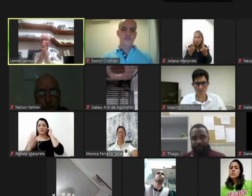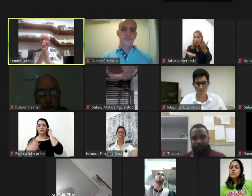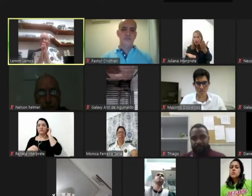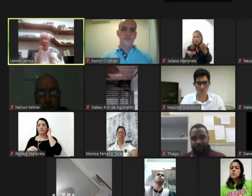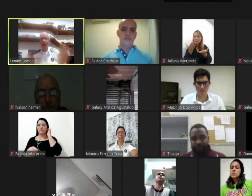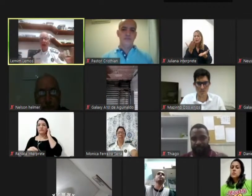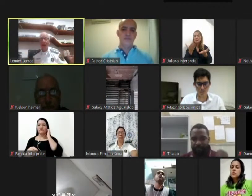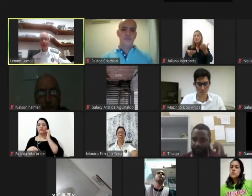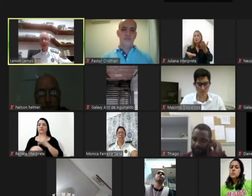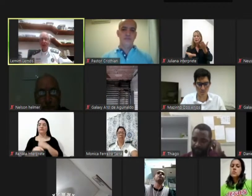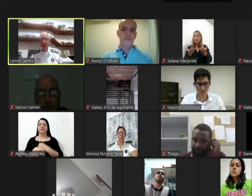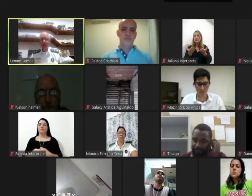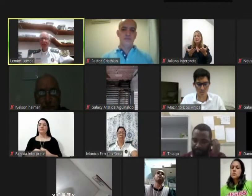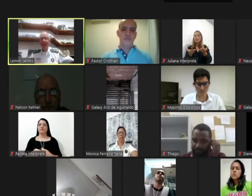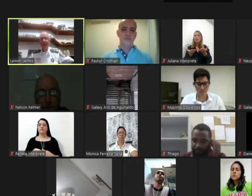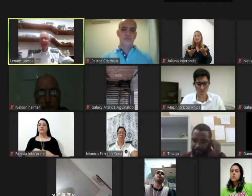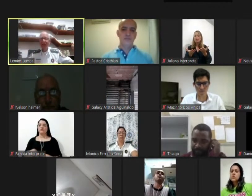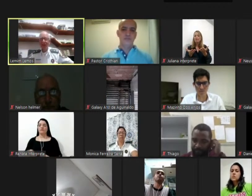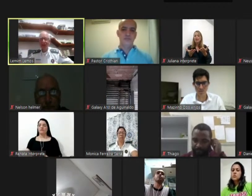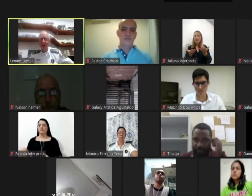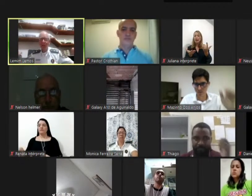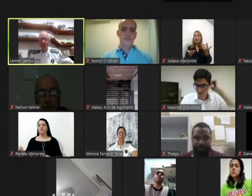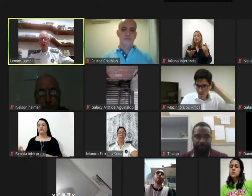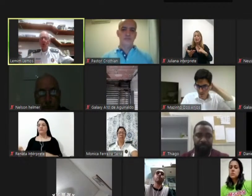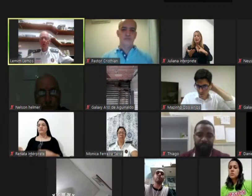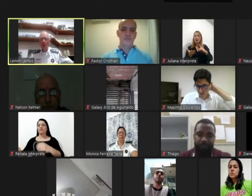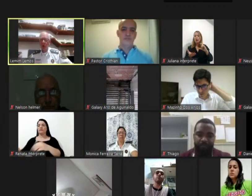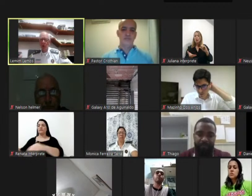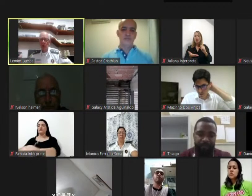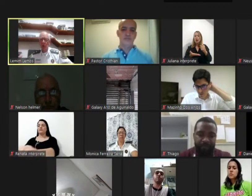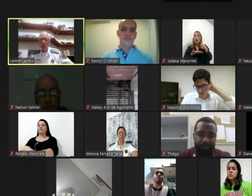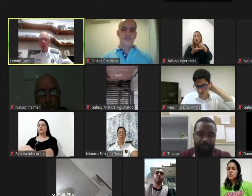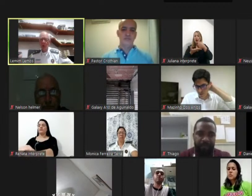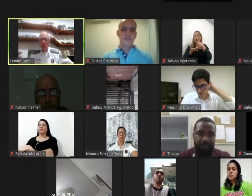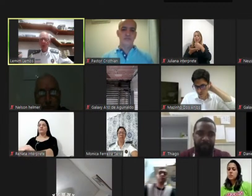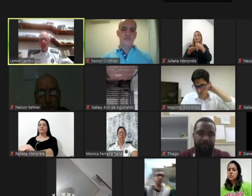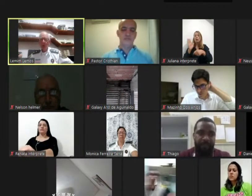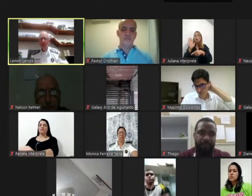esta capa de assistência, de conforto.